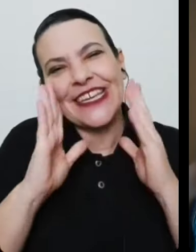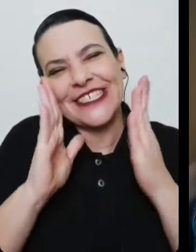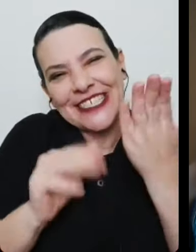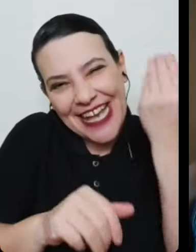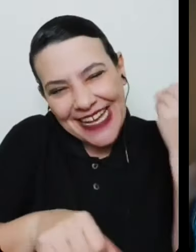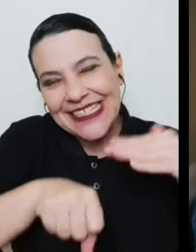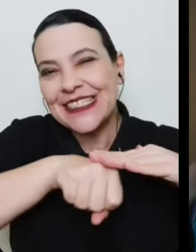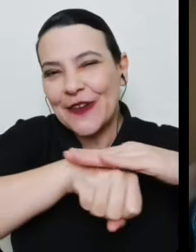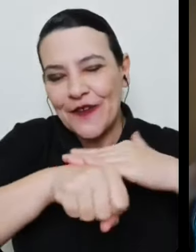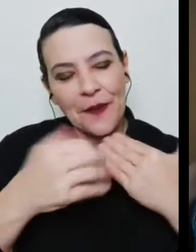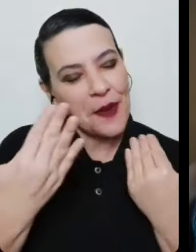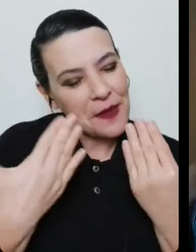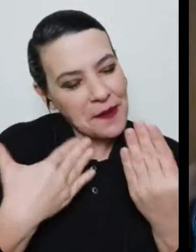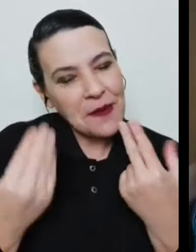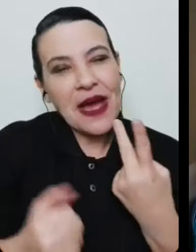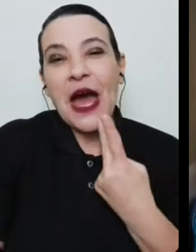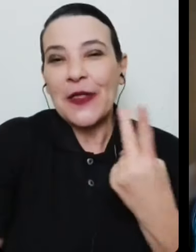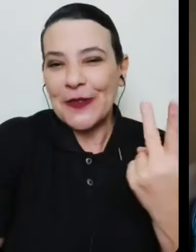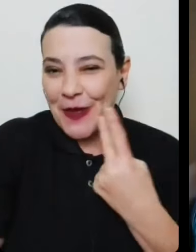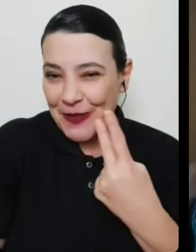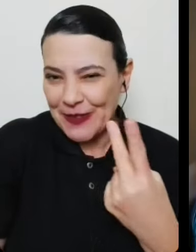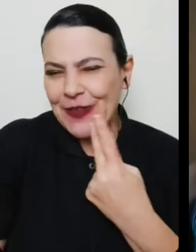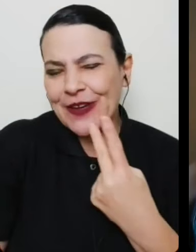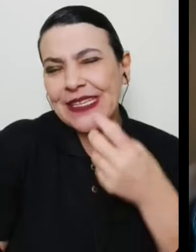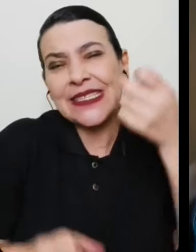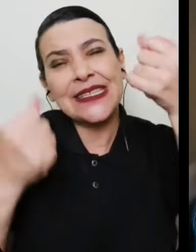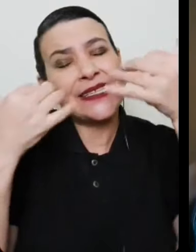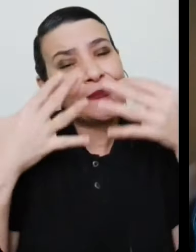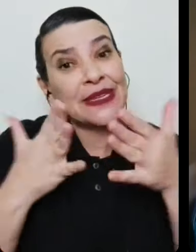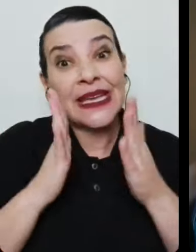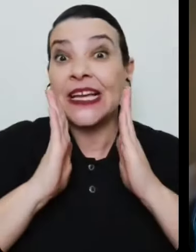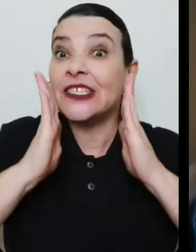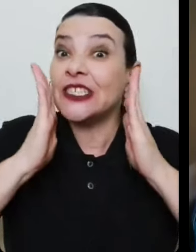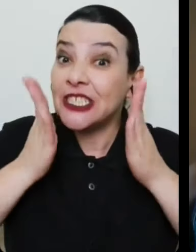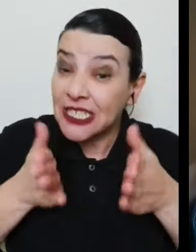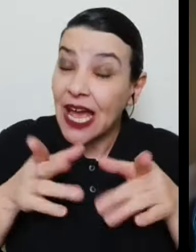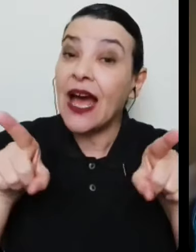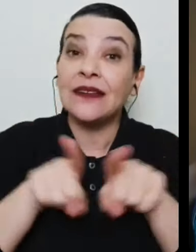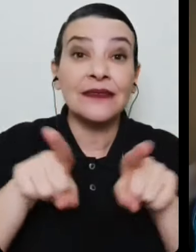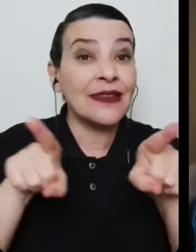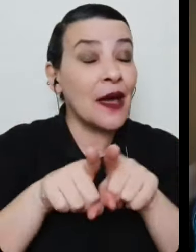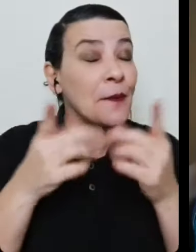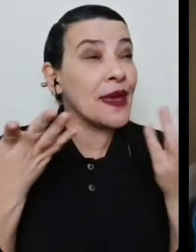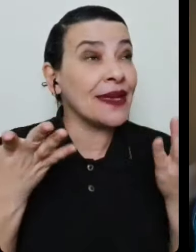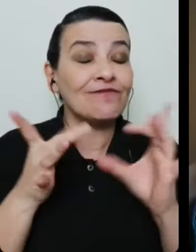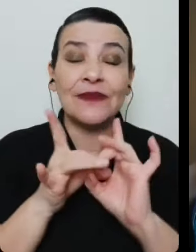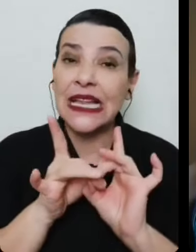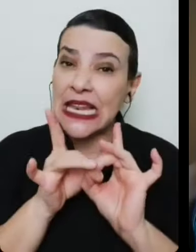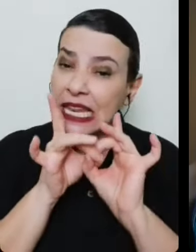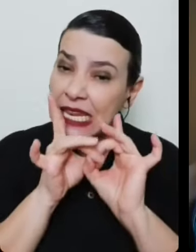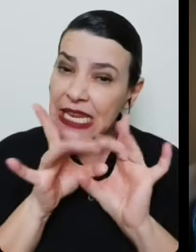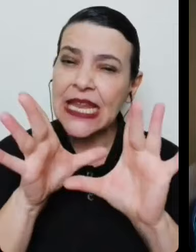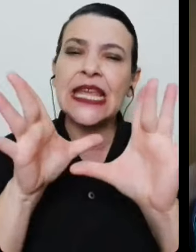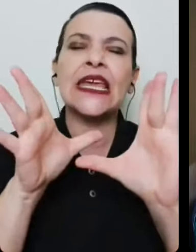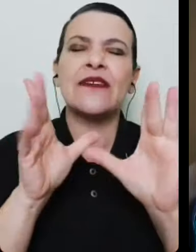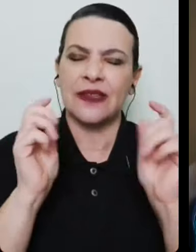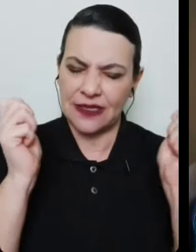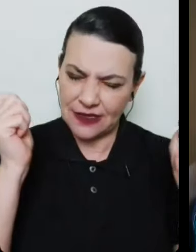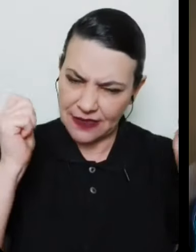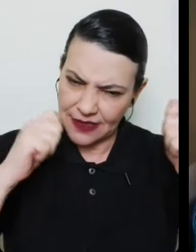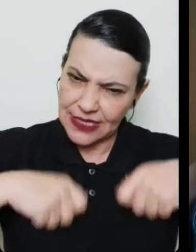até o momento. E dizer que já está, a porta está aberta, né, para uma continuidade,